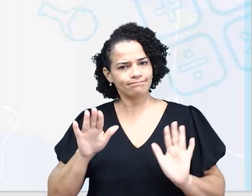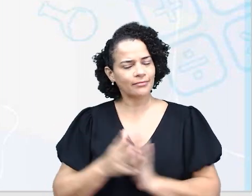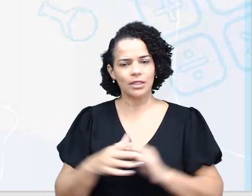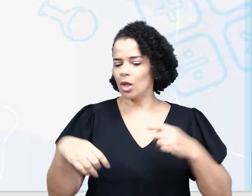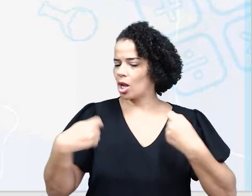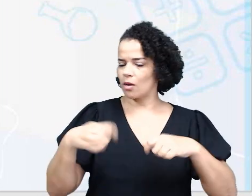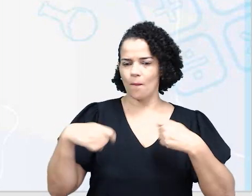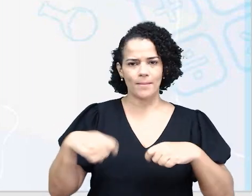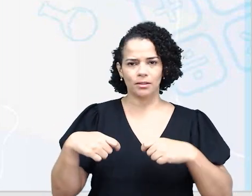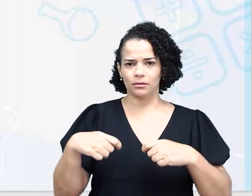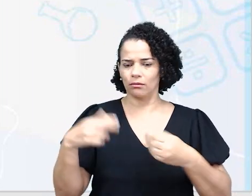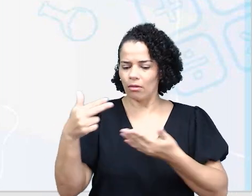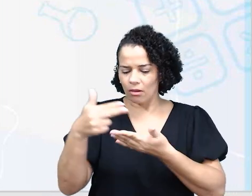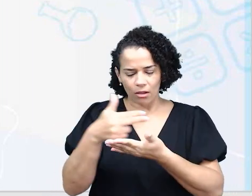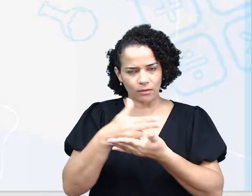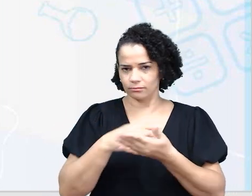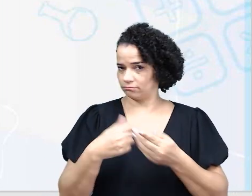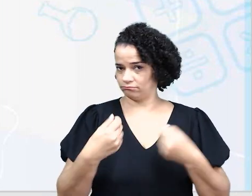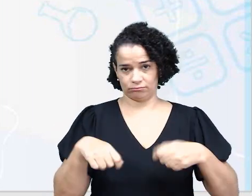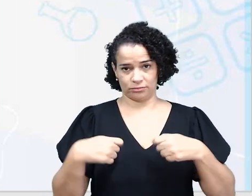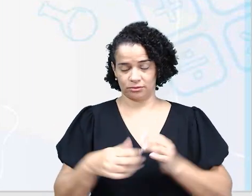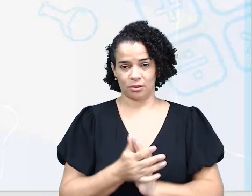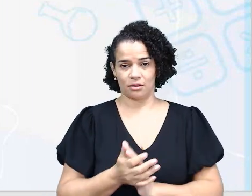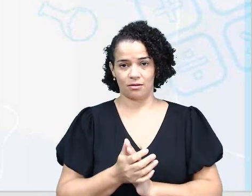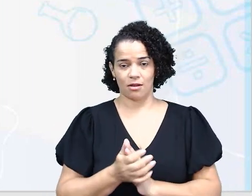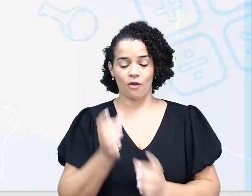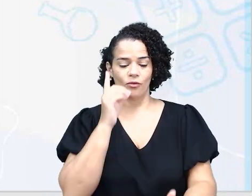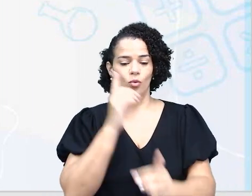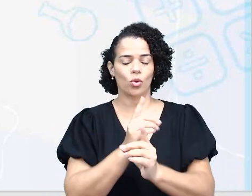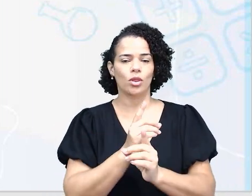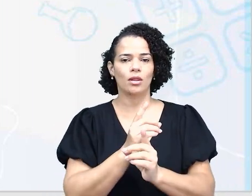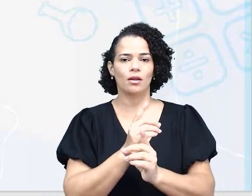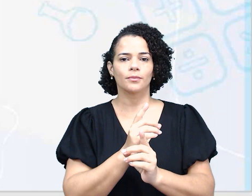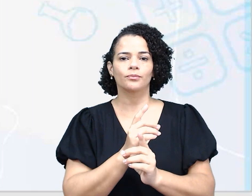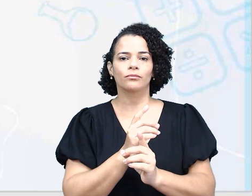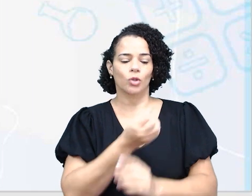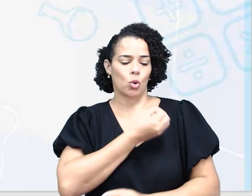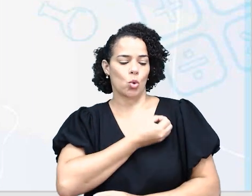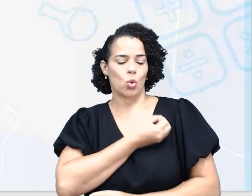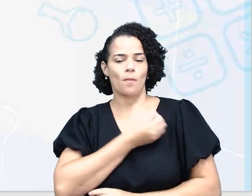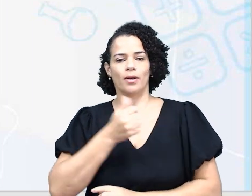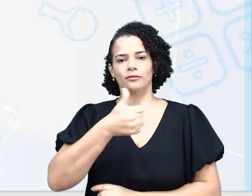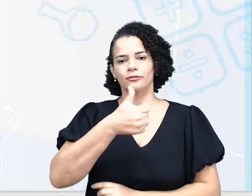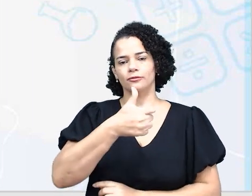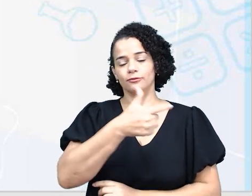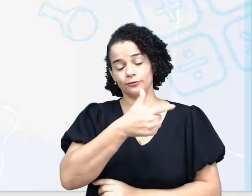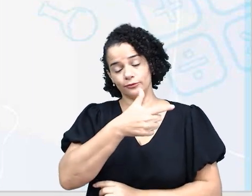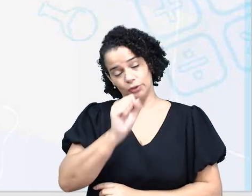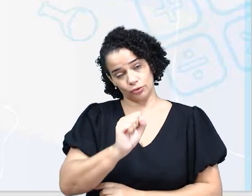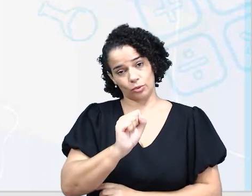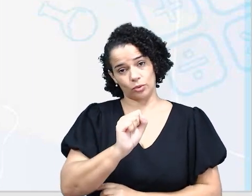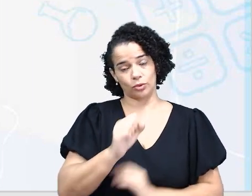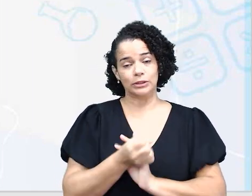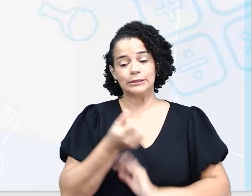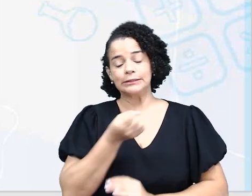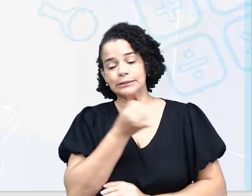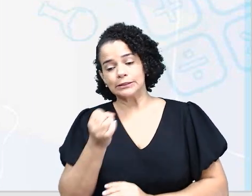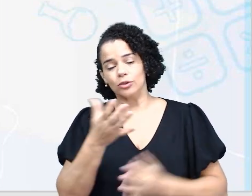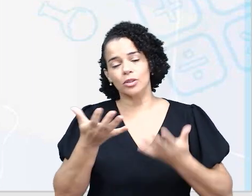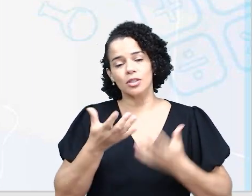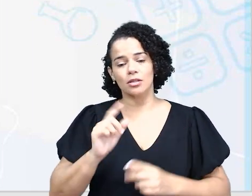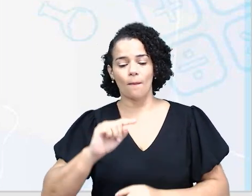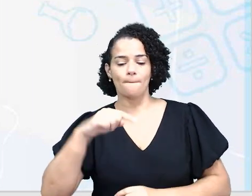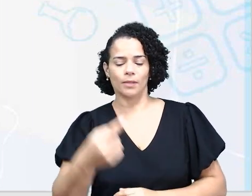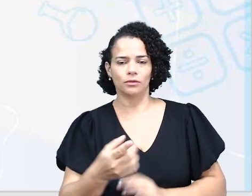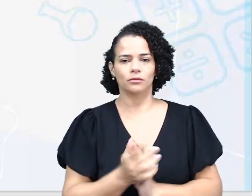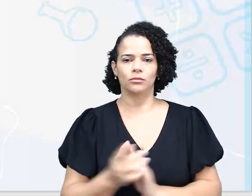preciso nem desenhar mais. E aí eu vou achar o número 28. Se eu quiser saber qual é o próximo número dessa sequência,